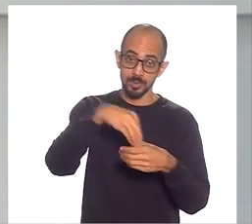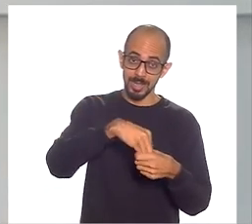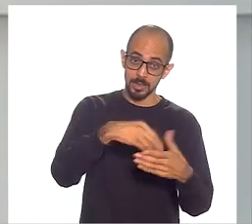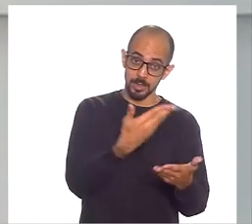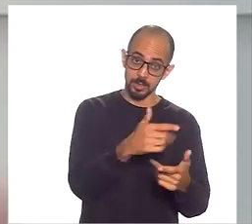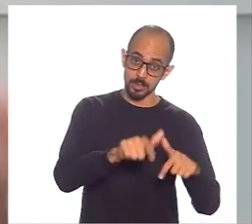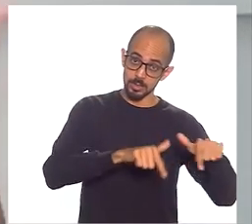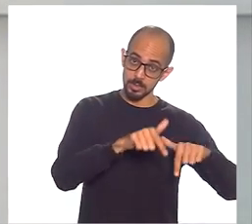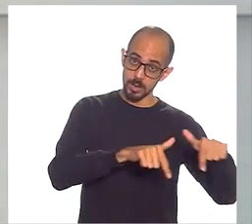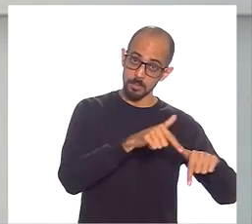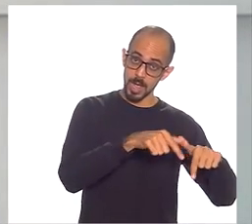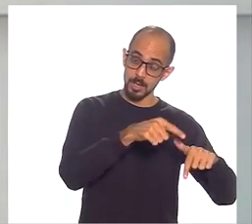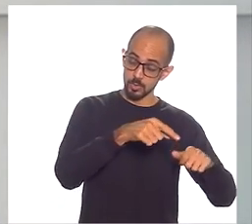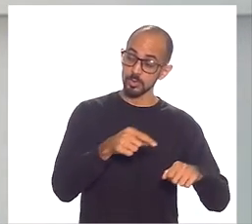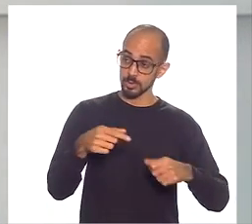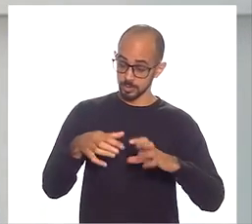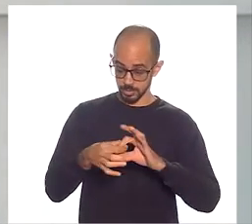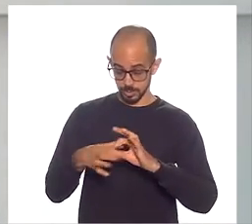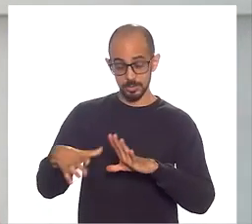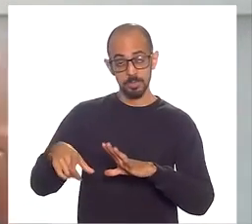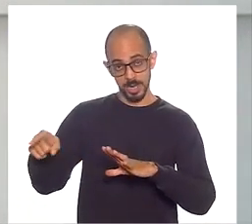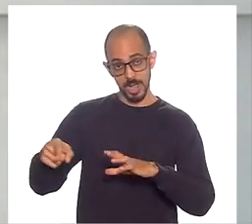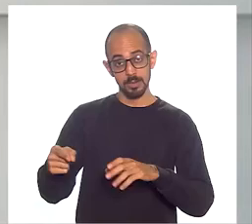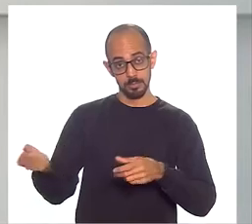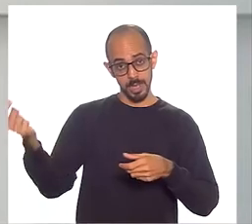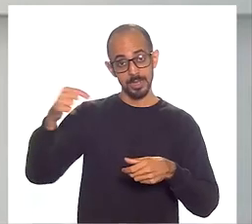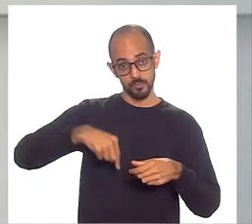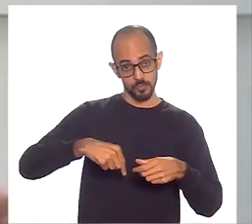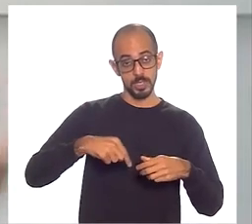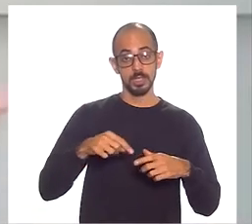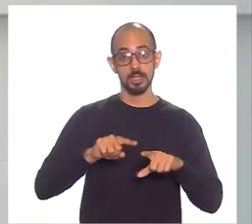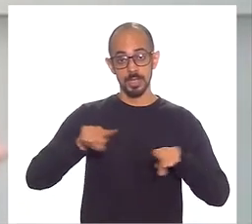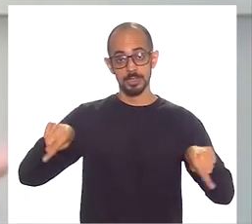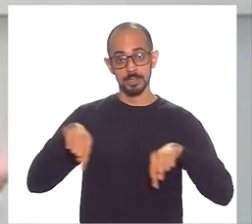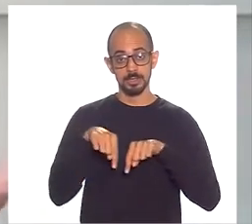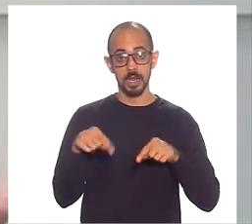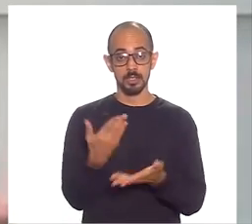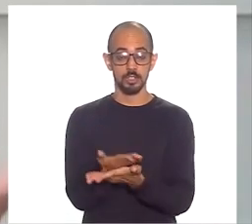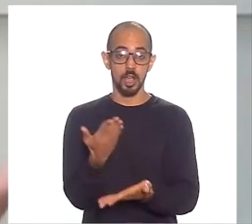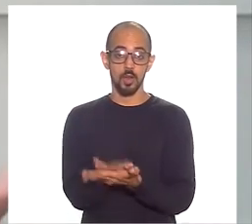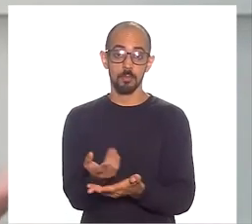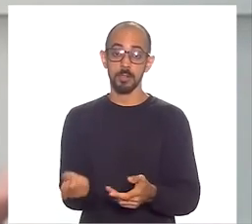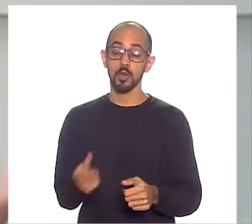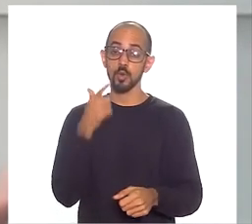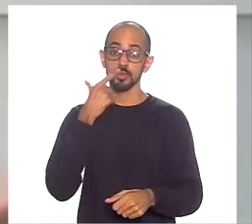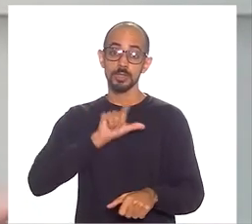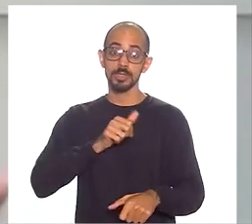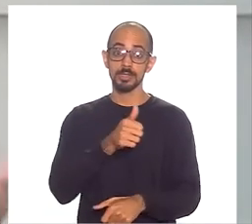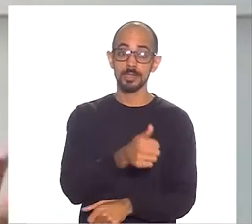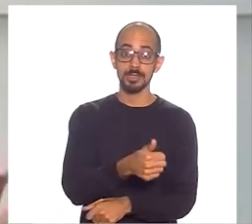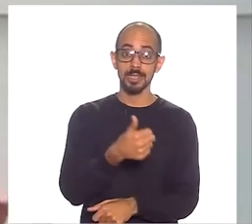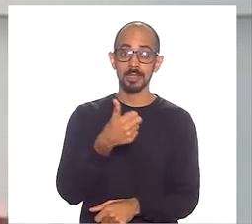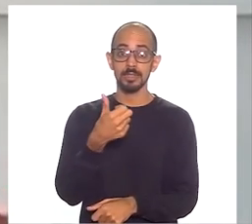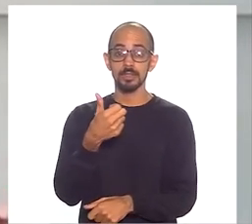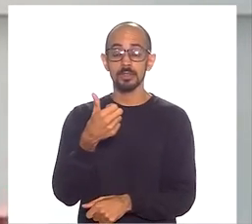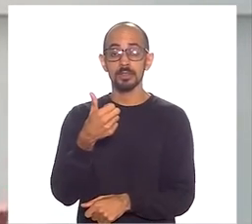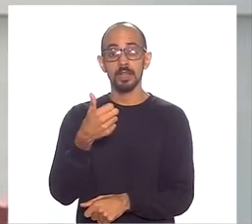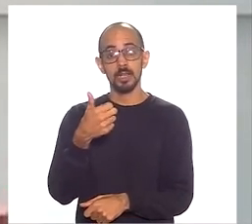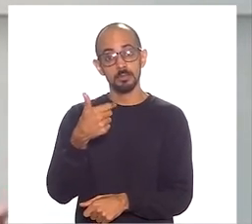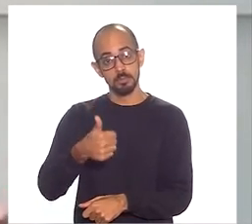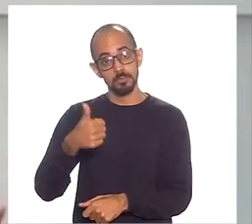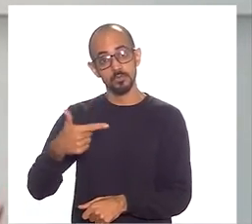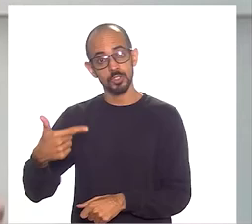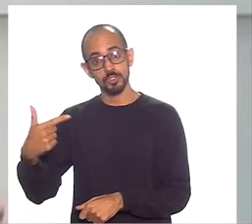chance desse colaborador estar junto com a gente na sala de aula, é super bem-vindo. Para eu chegar a 160 escolas no ano que vem, eu preciso da